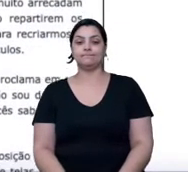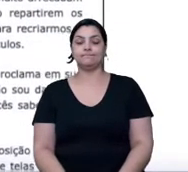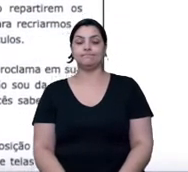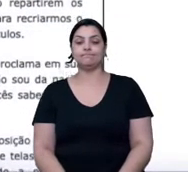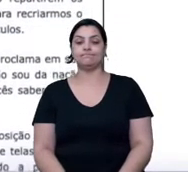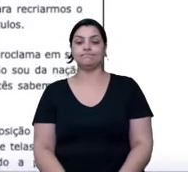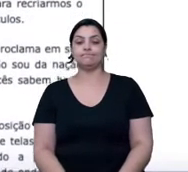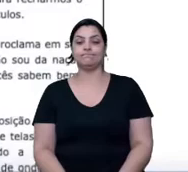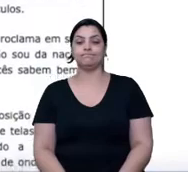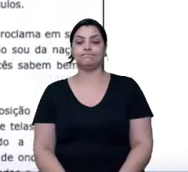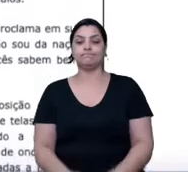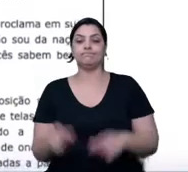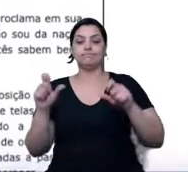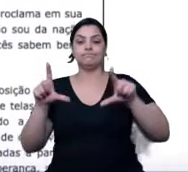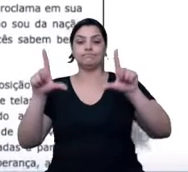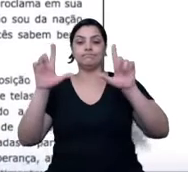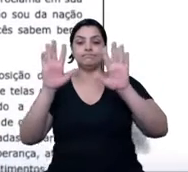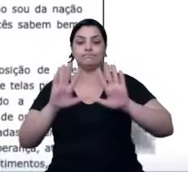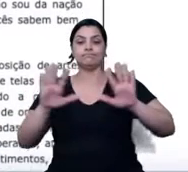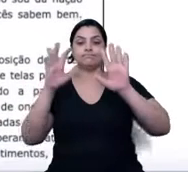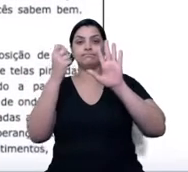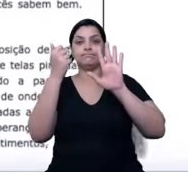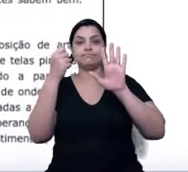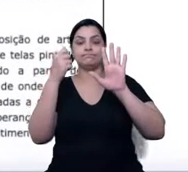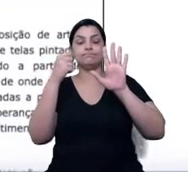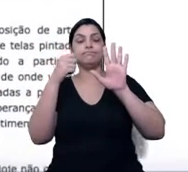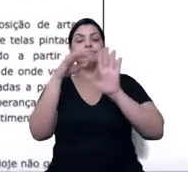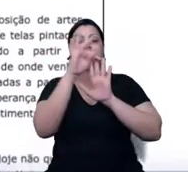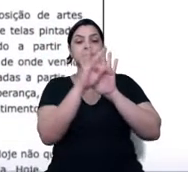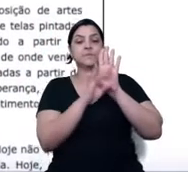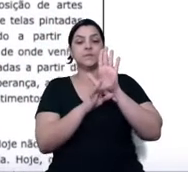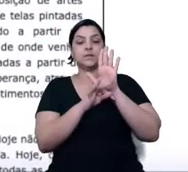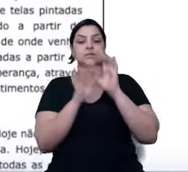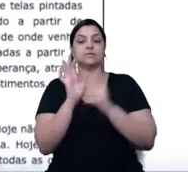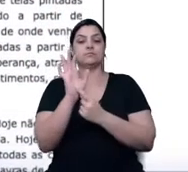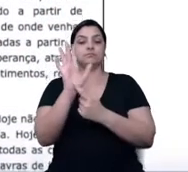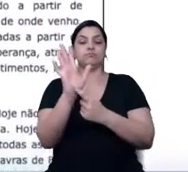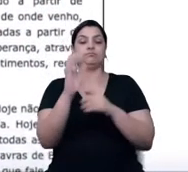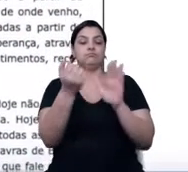Página de fundo branco com texto sobre a exposição e ícones de acesso.